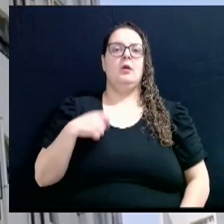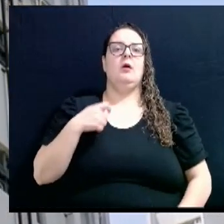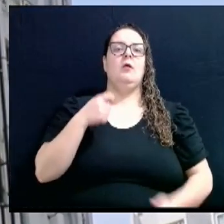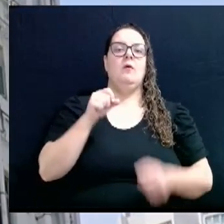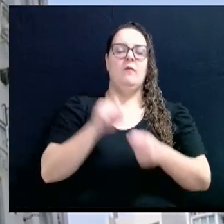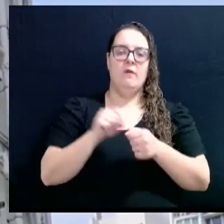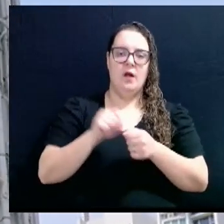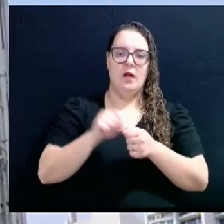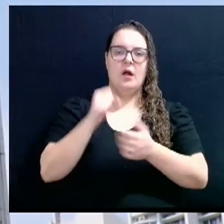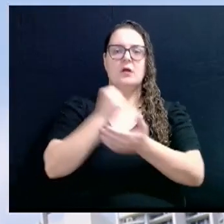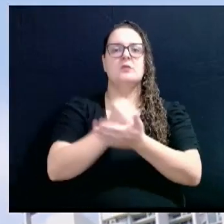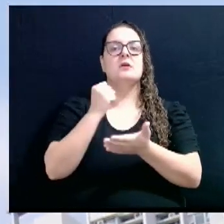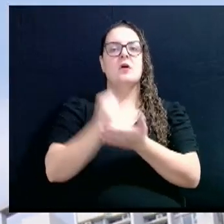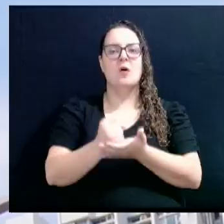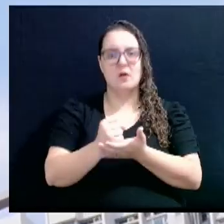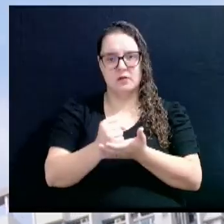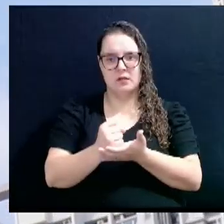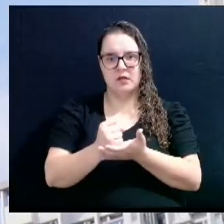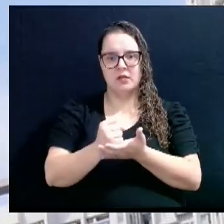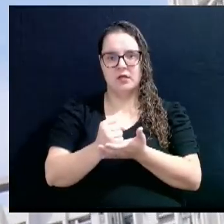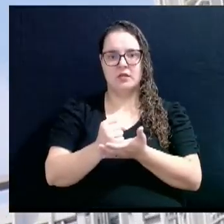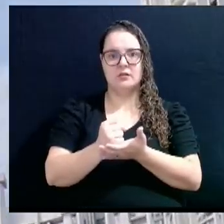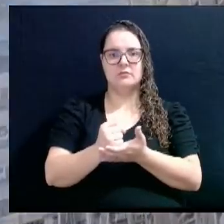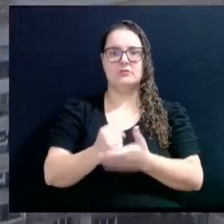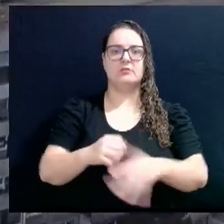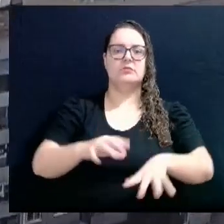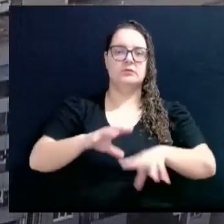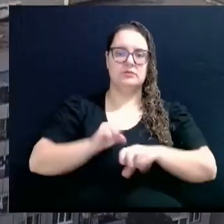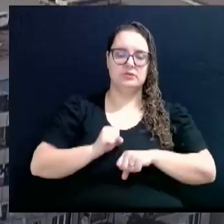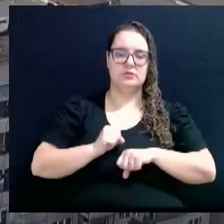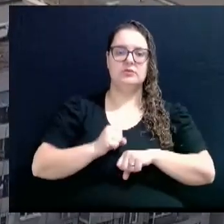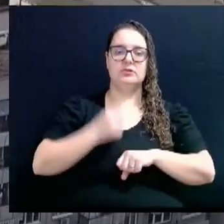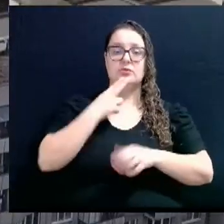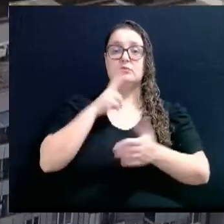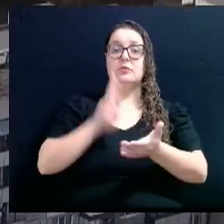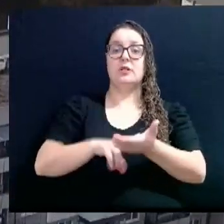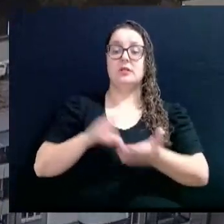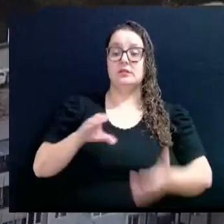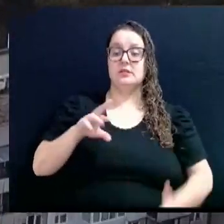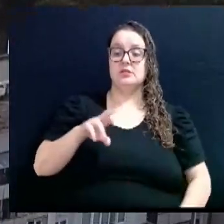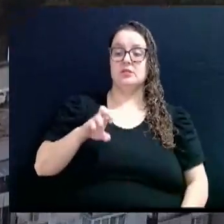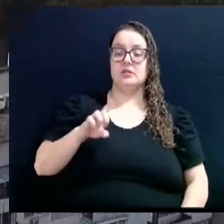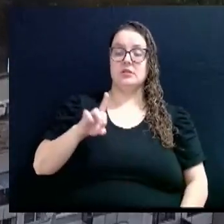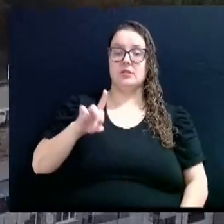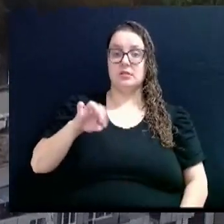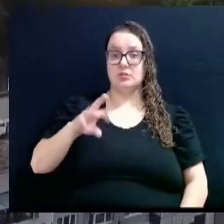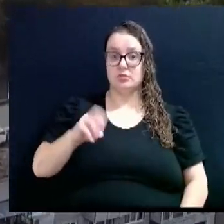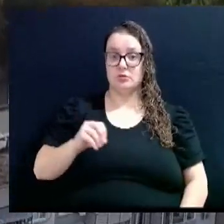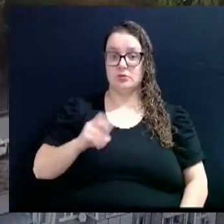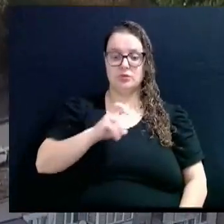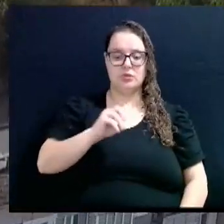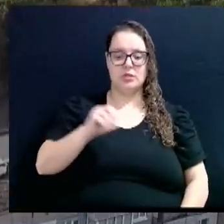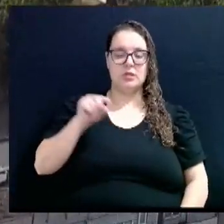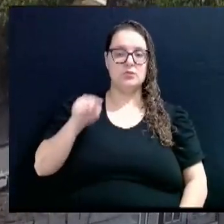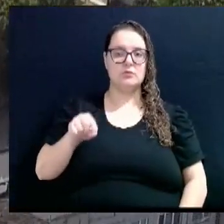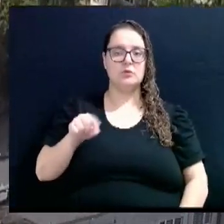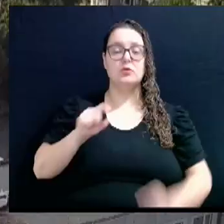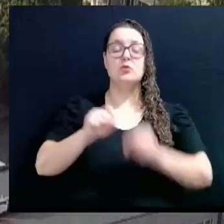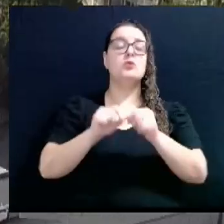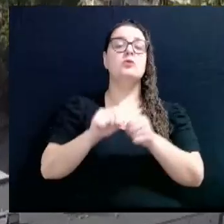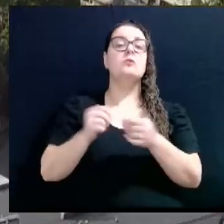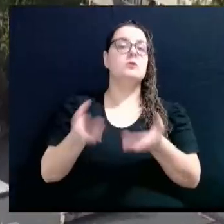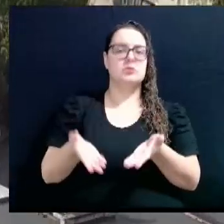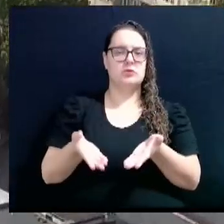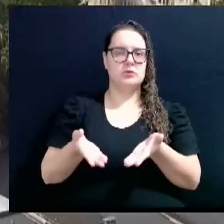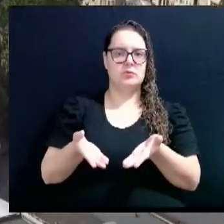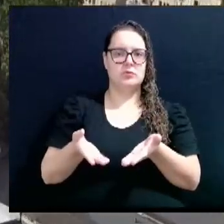né, um contrato de adesão, de uma carta de crédito de 500 mil. E o que eu faço com isso? Eu vou